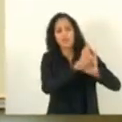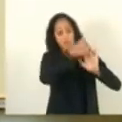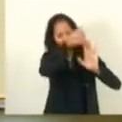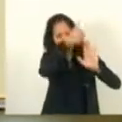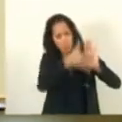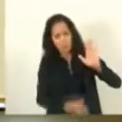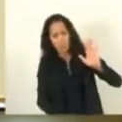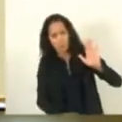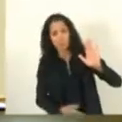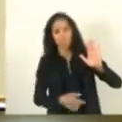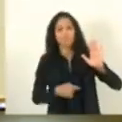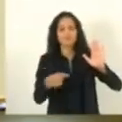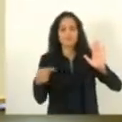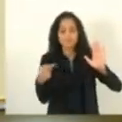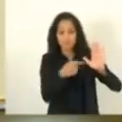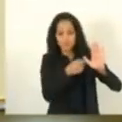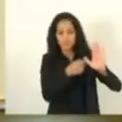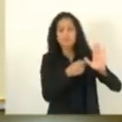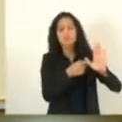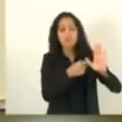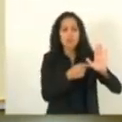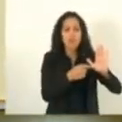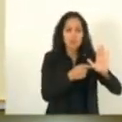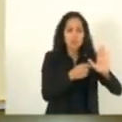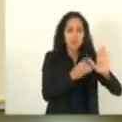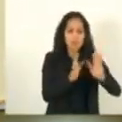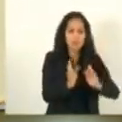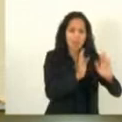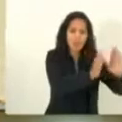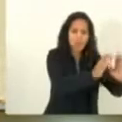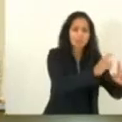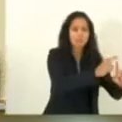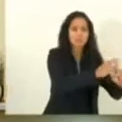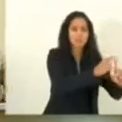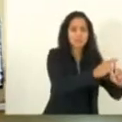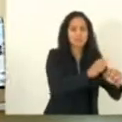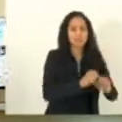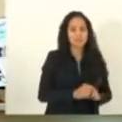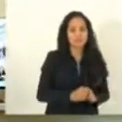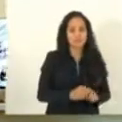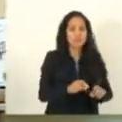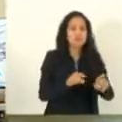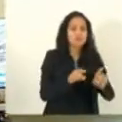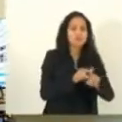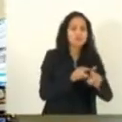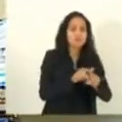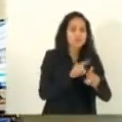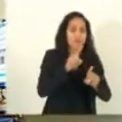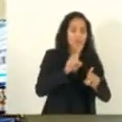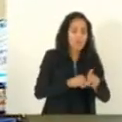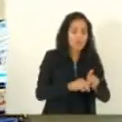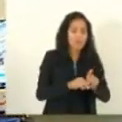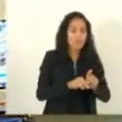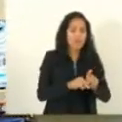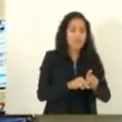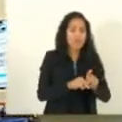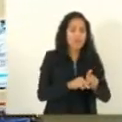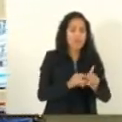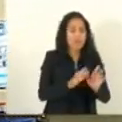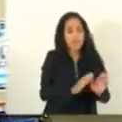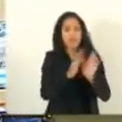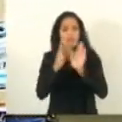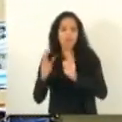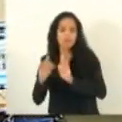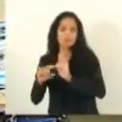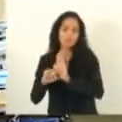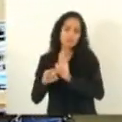tanto nos seus aspectos positivos, quanto nas suas decorrências que podem ser